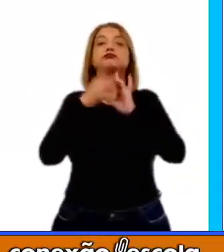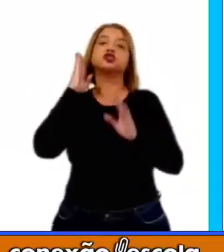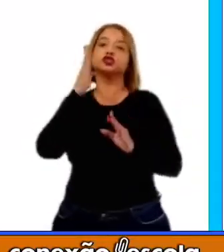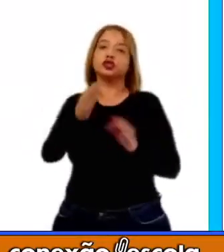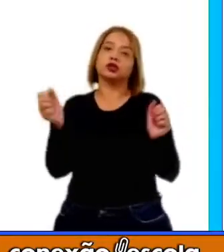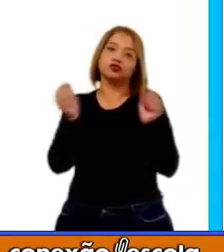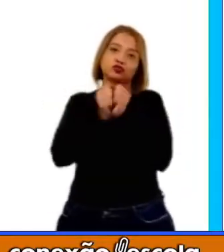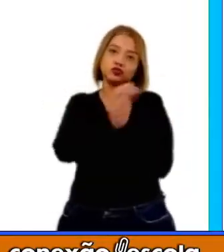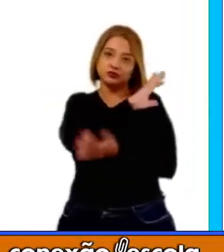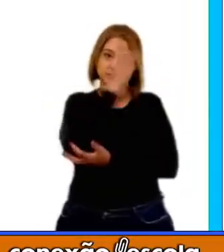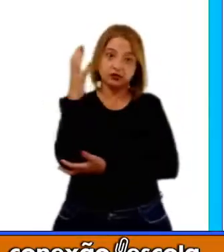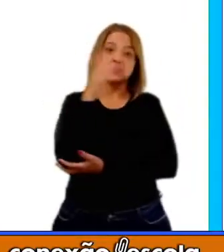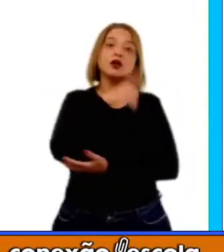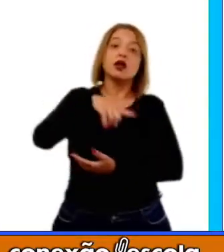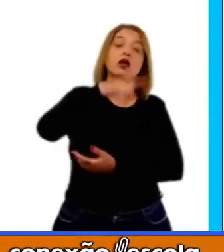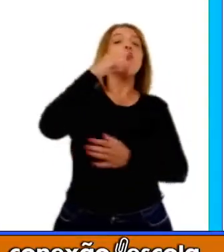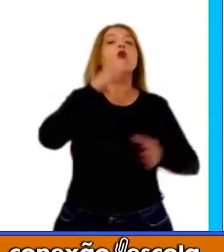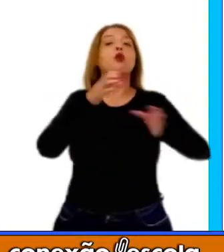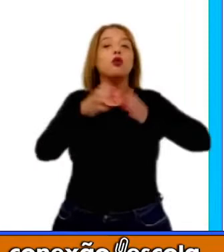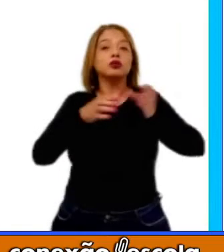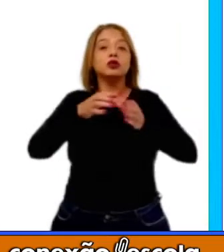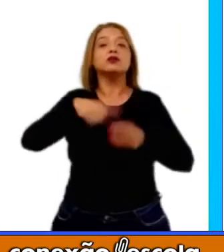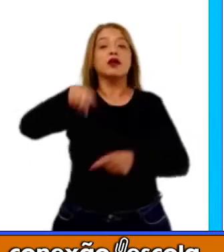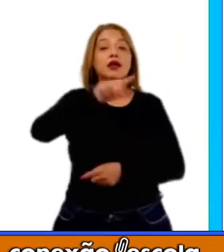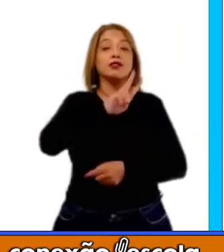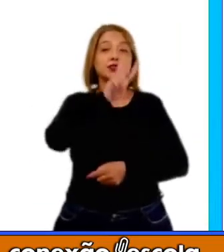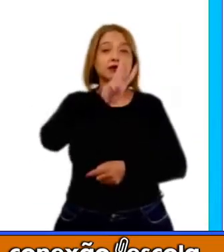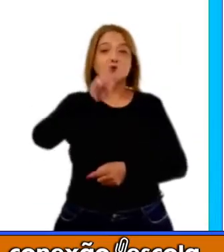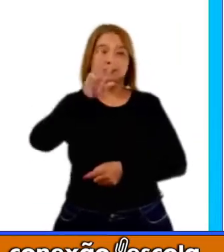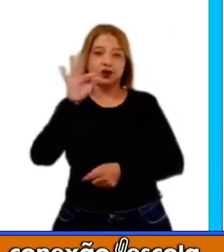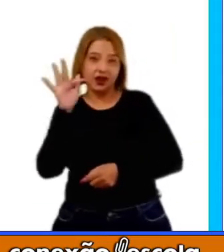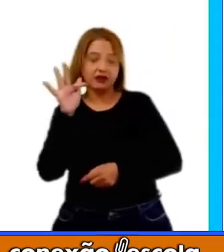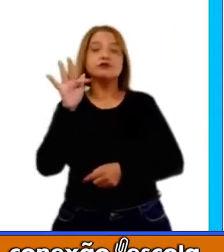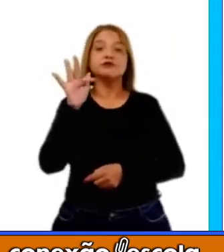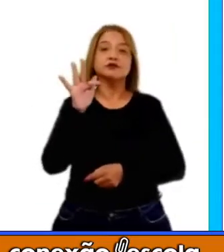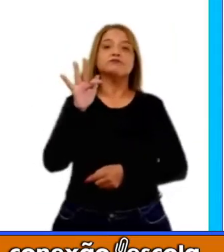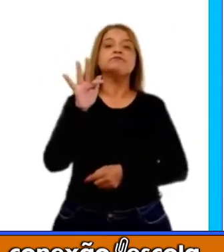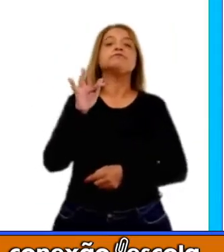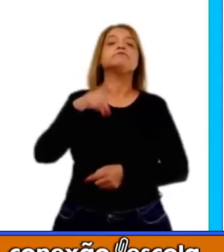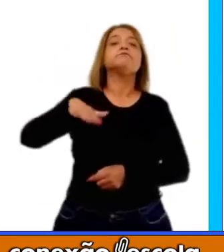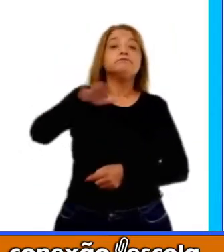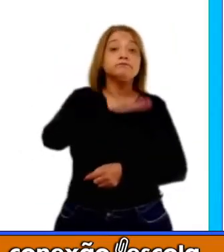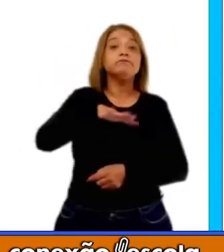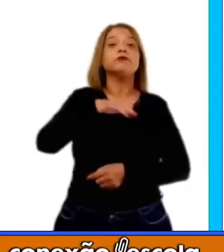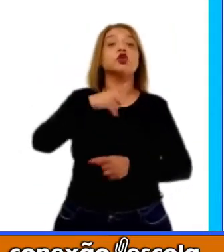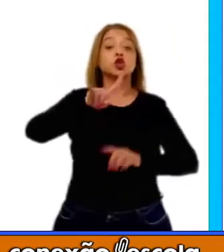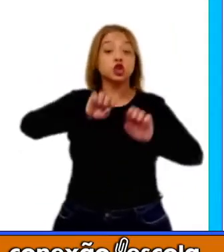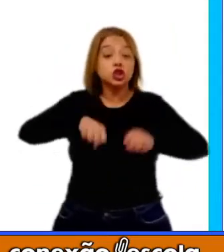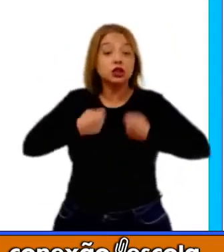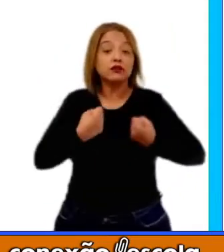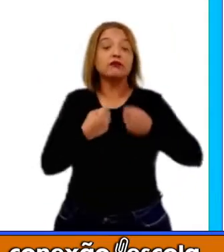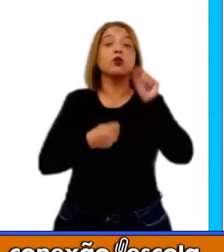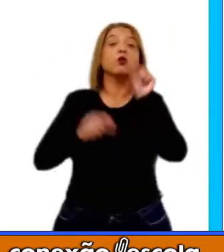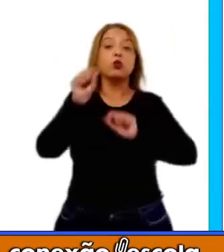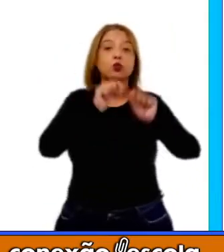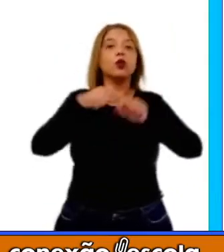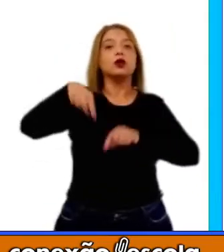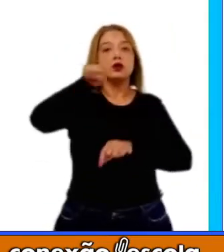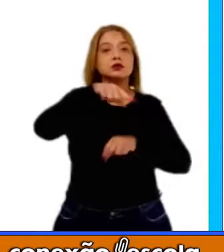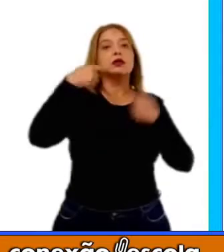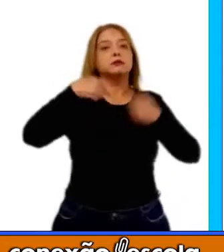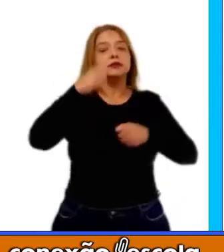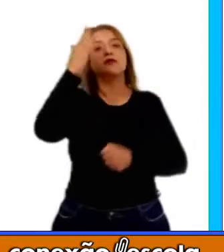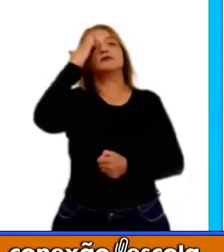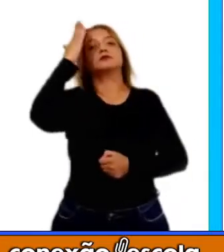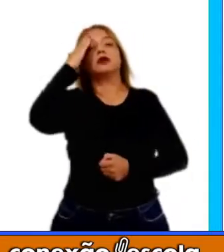o coordenador do Programa de Mudanças Climáticas do WWF. Então, hoje em dia, o que a gente defende é o quê? Manter os pilares